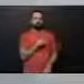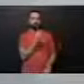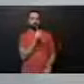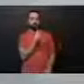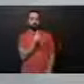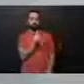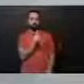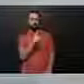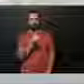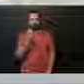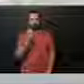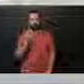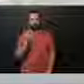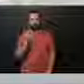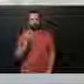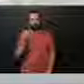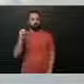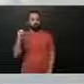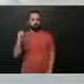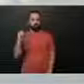Maria.